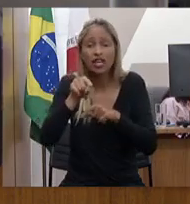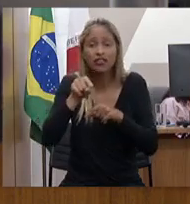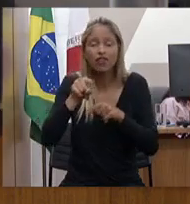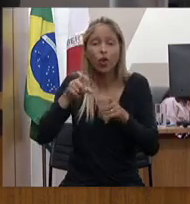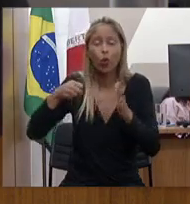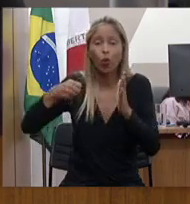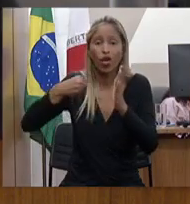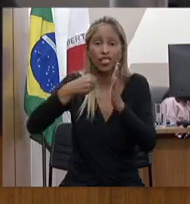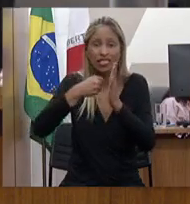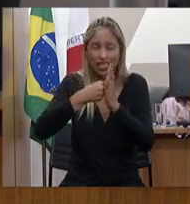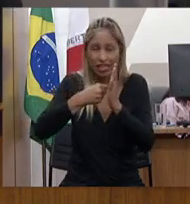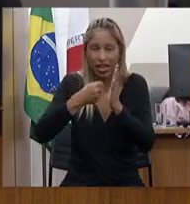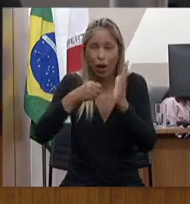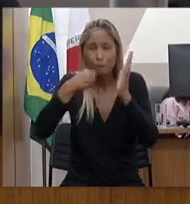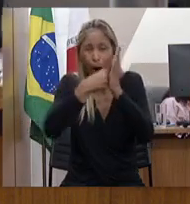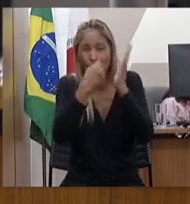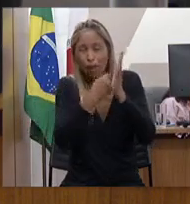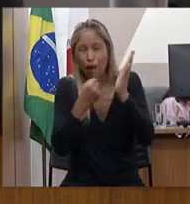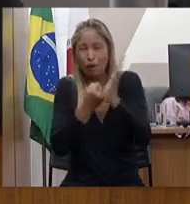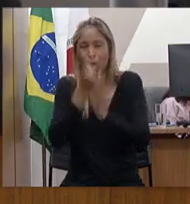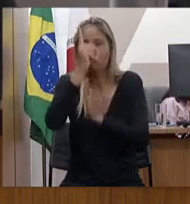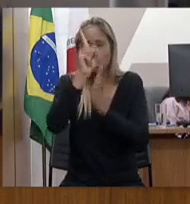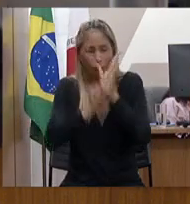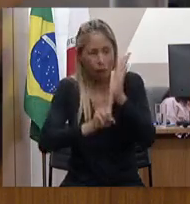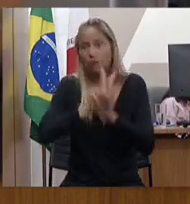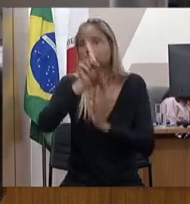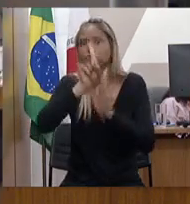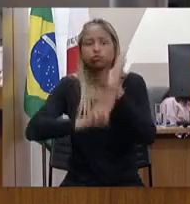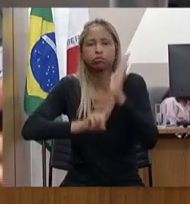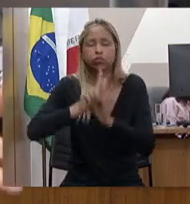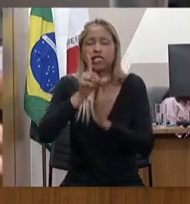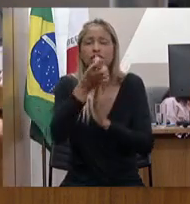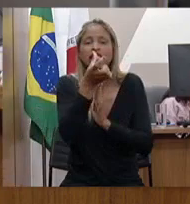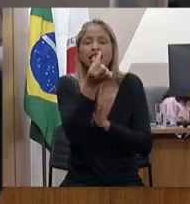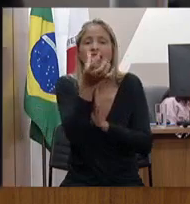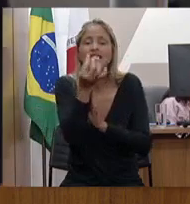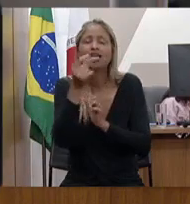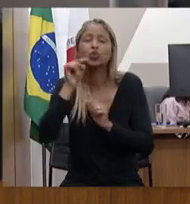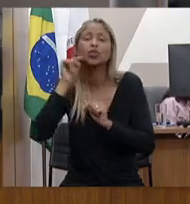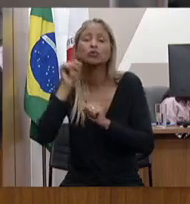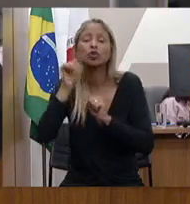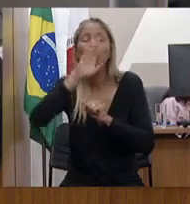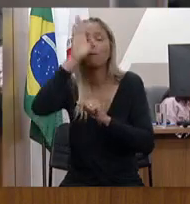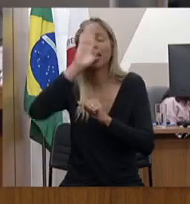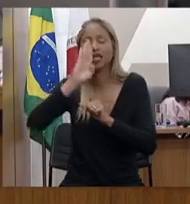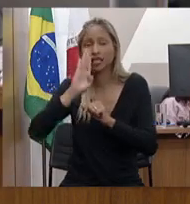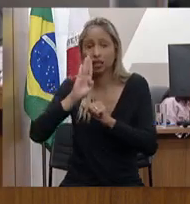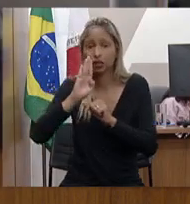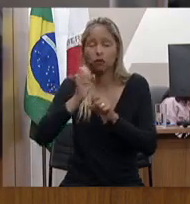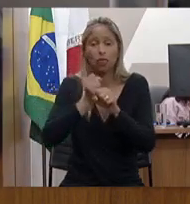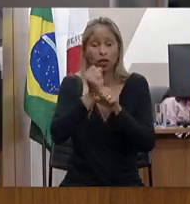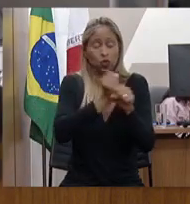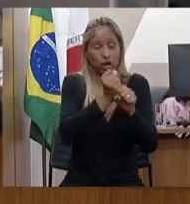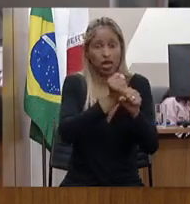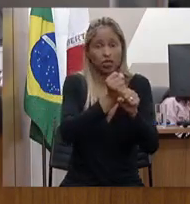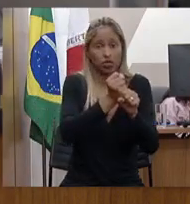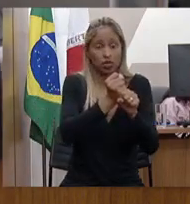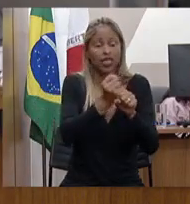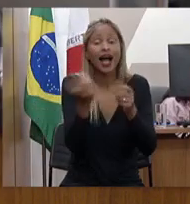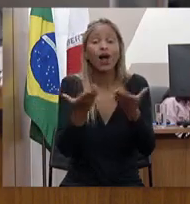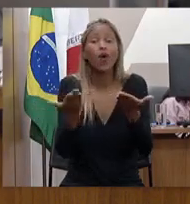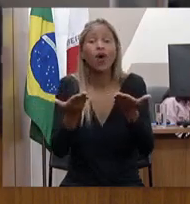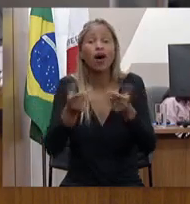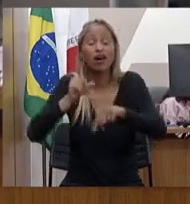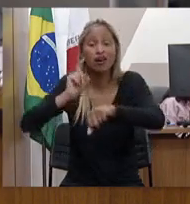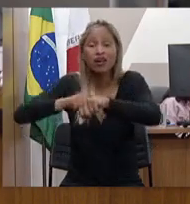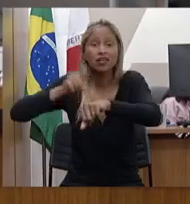o acidentômetro ele vai virando assim toda hora vai virando para ter 600 mil acidentes no Brasil no ano vocês imaginam o que tá acontecendo